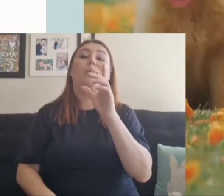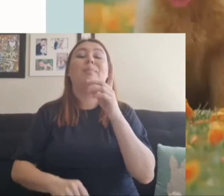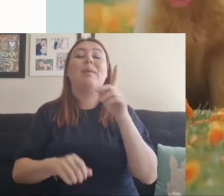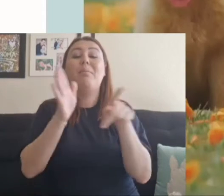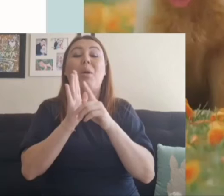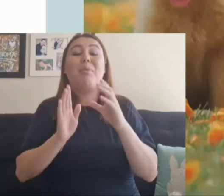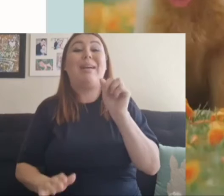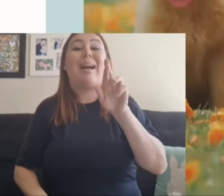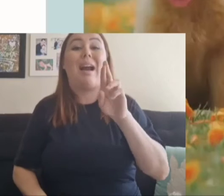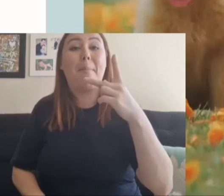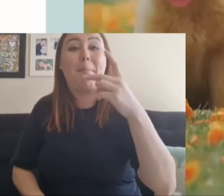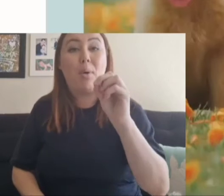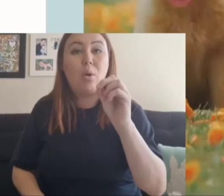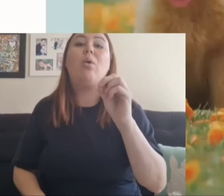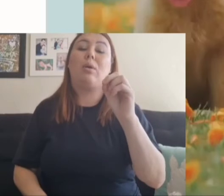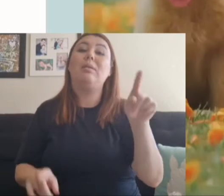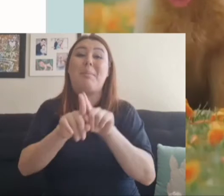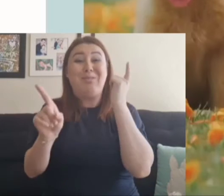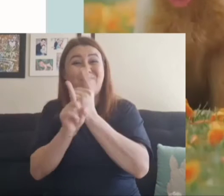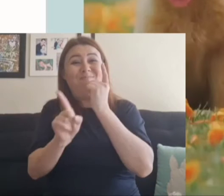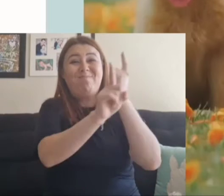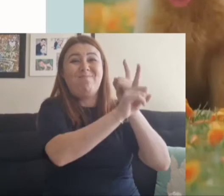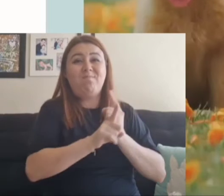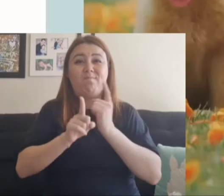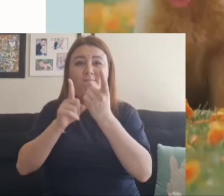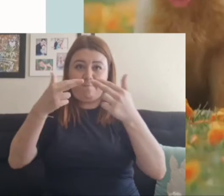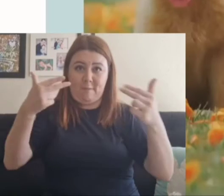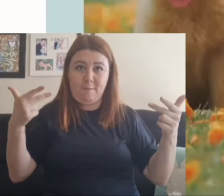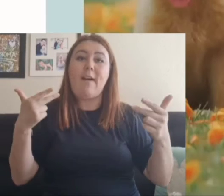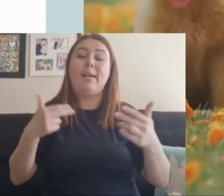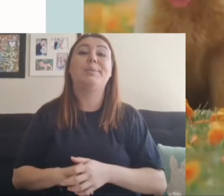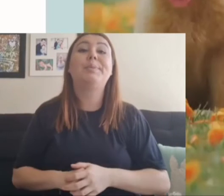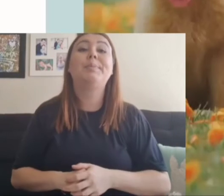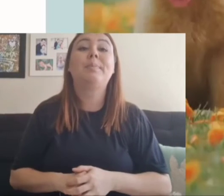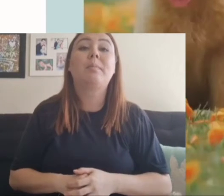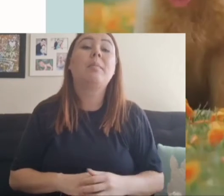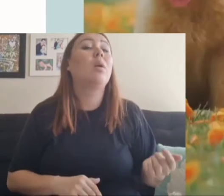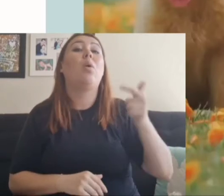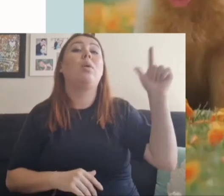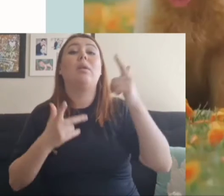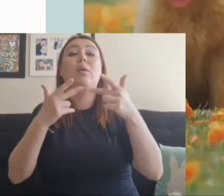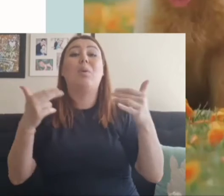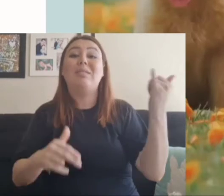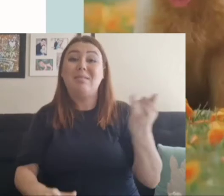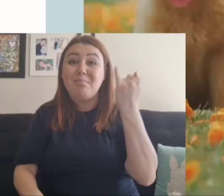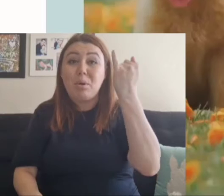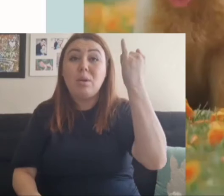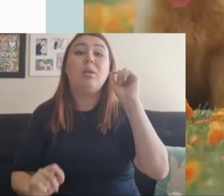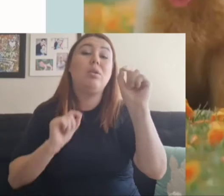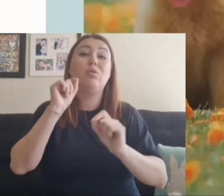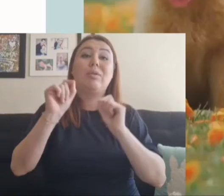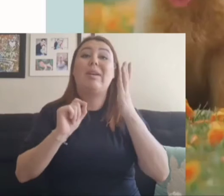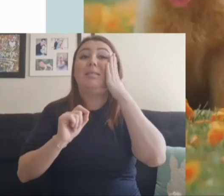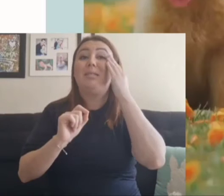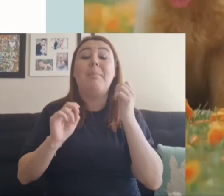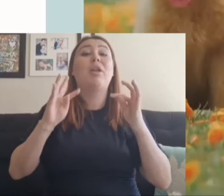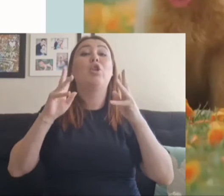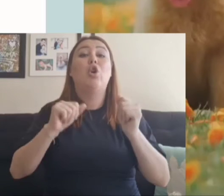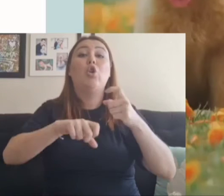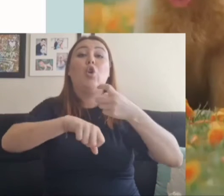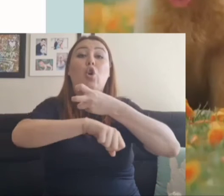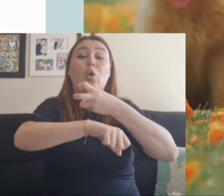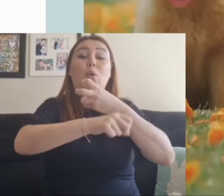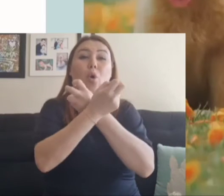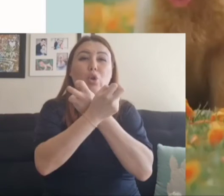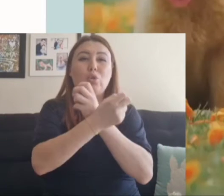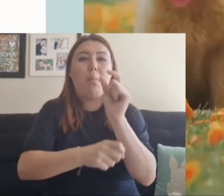Outro aspecto importante também seria considerar todos os ossos sesamoides, pois esse tempo de aparecimento também é muito estreito, são os ossos que têm um tempo